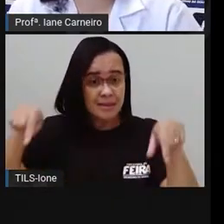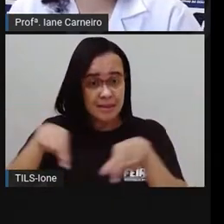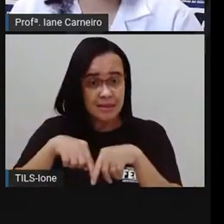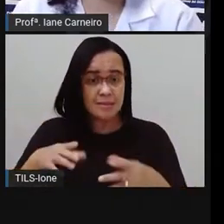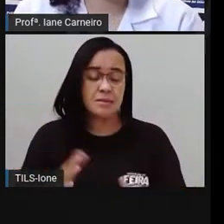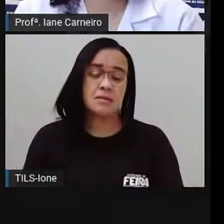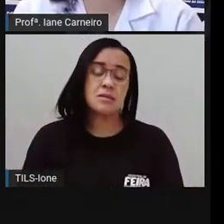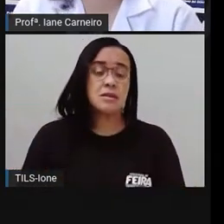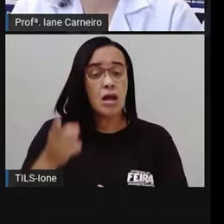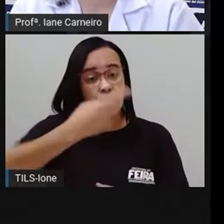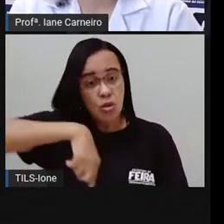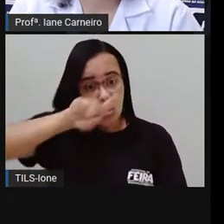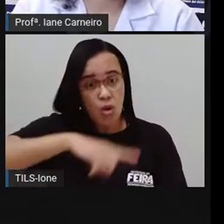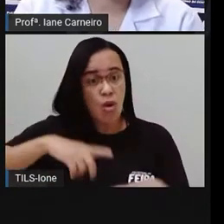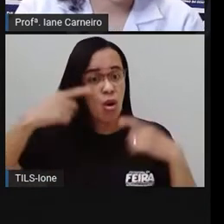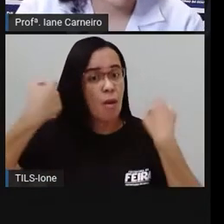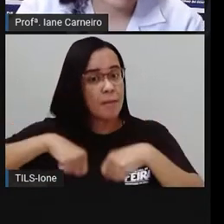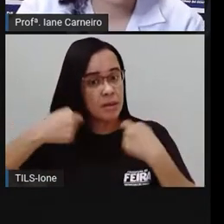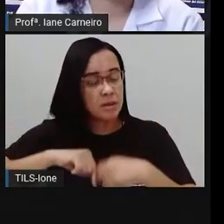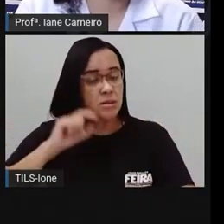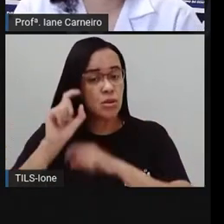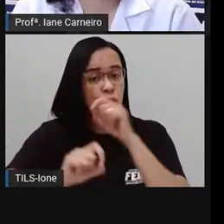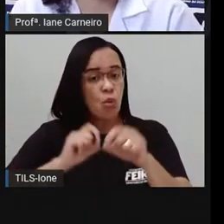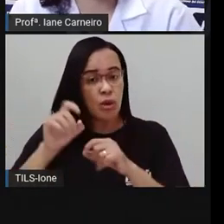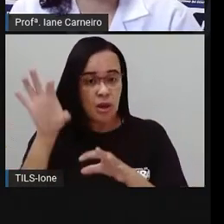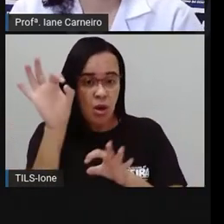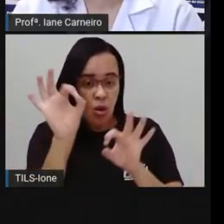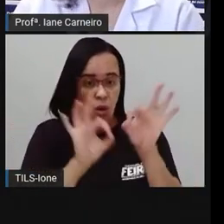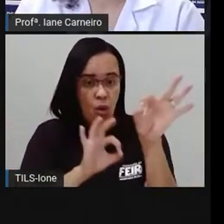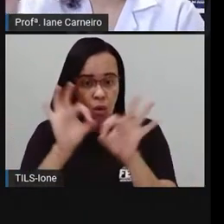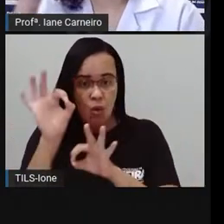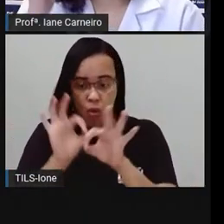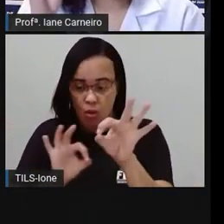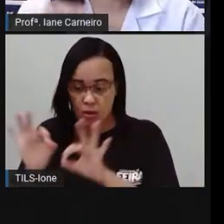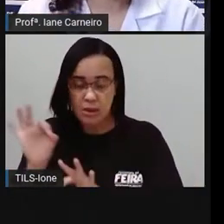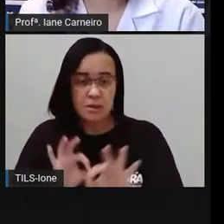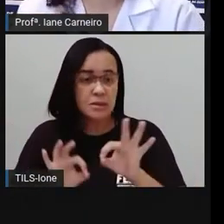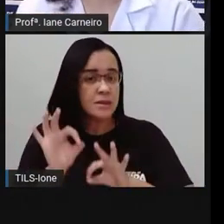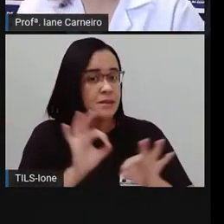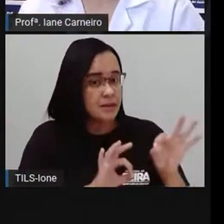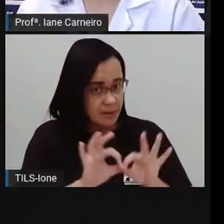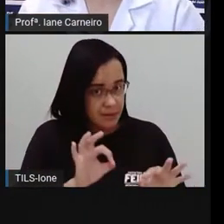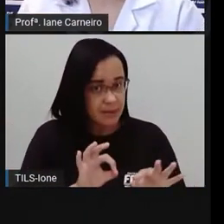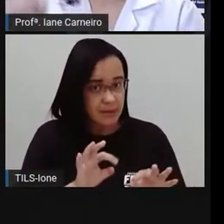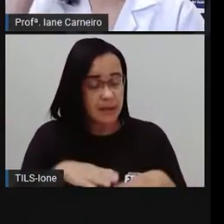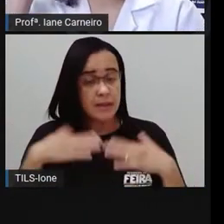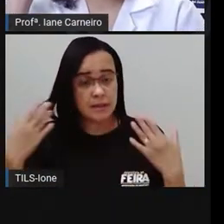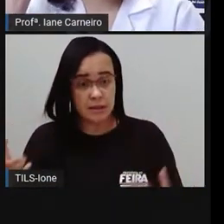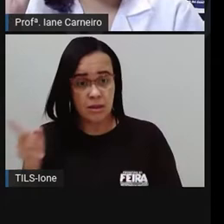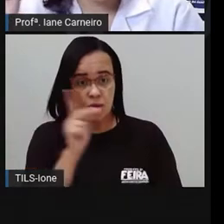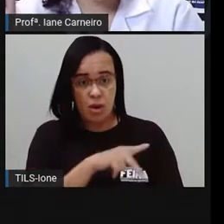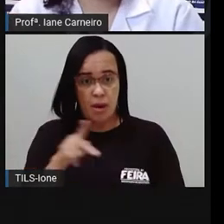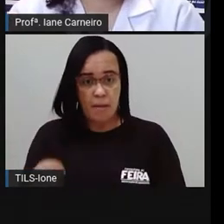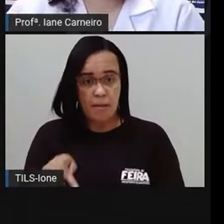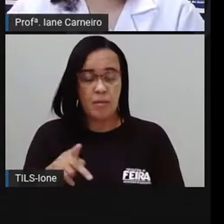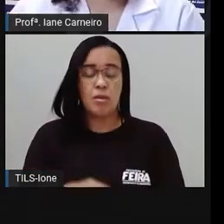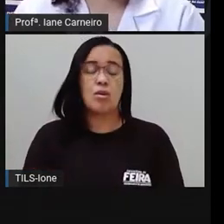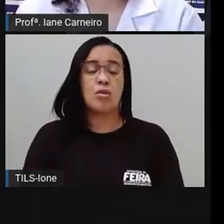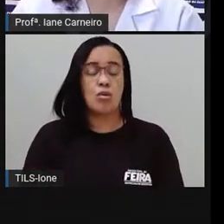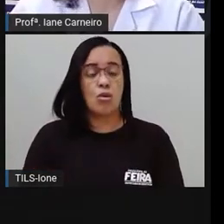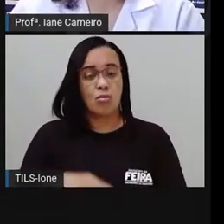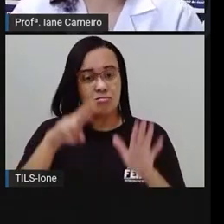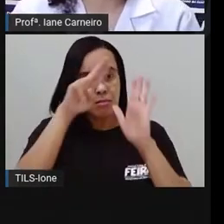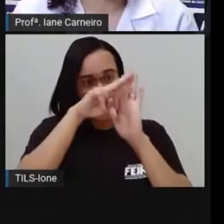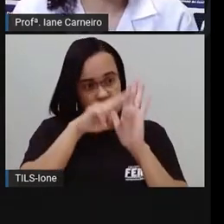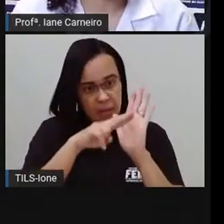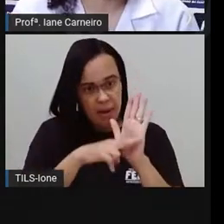Então a gente precisa manter nossa casa arrumada. E aí a Pro dá de novo esse exemplo. Na escola não tem a regra